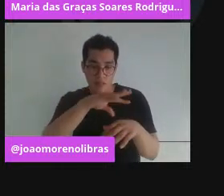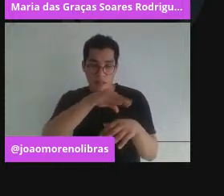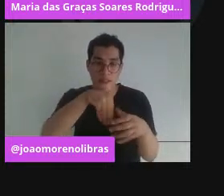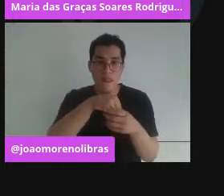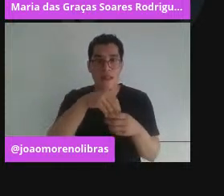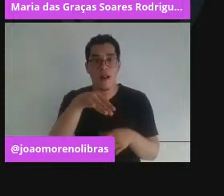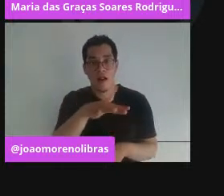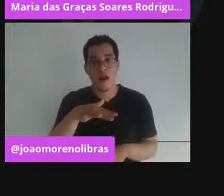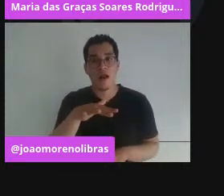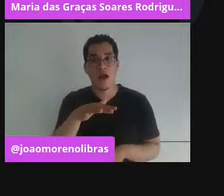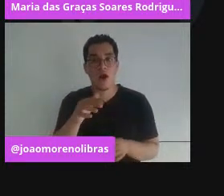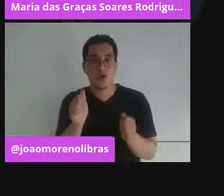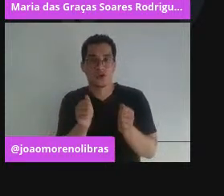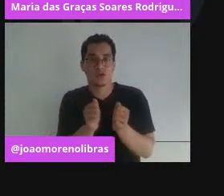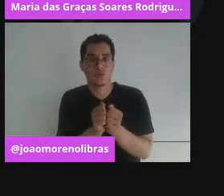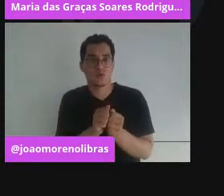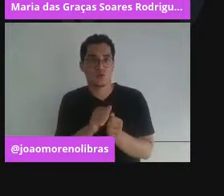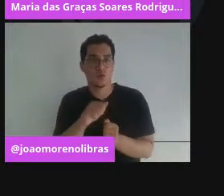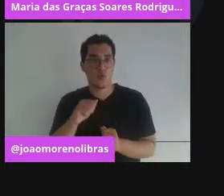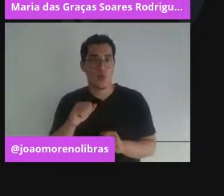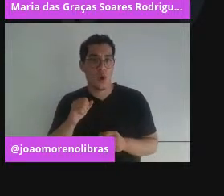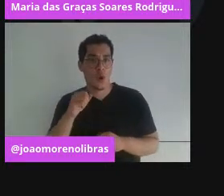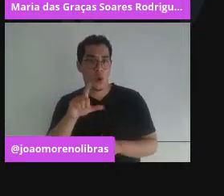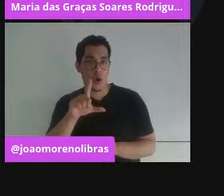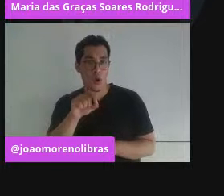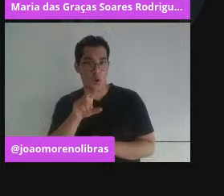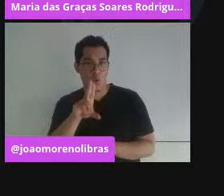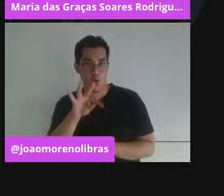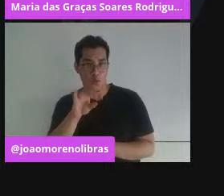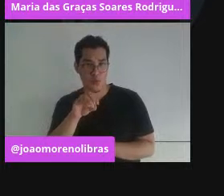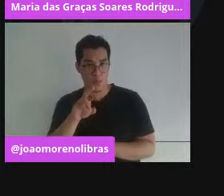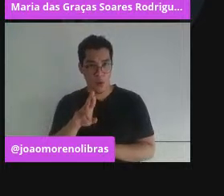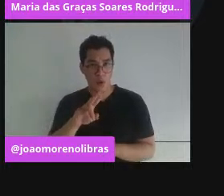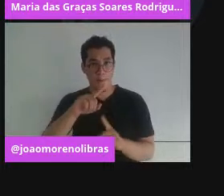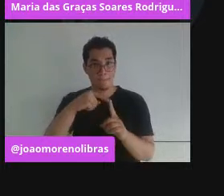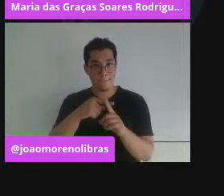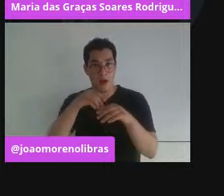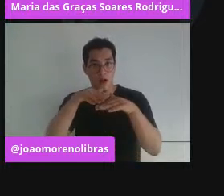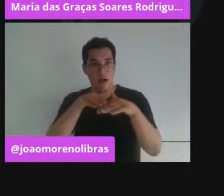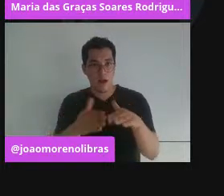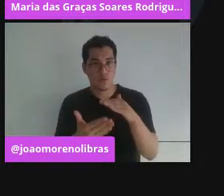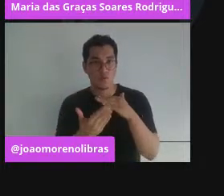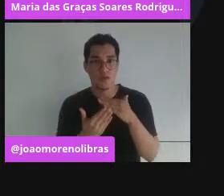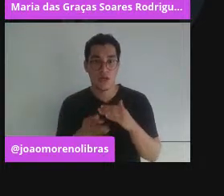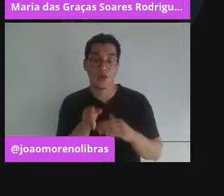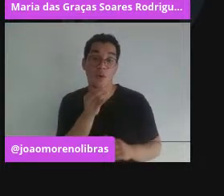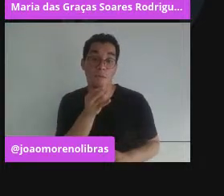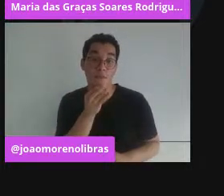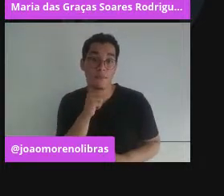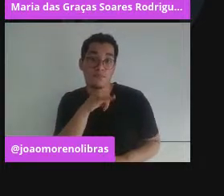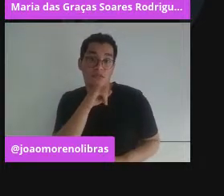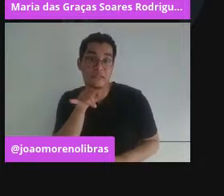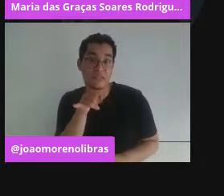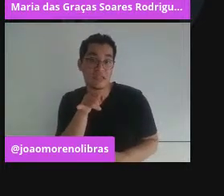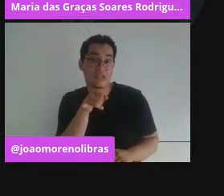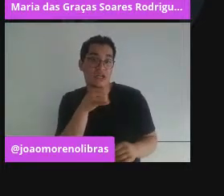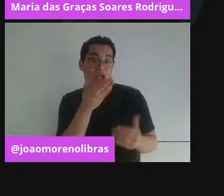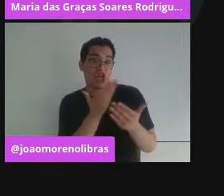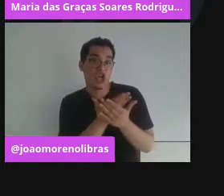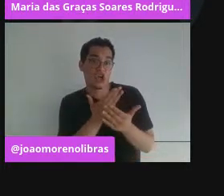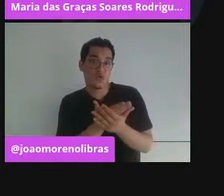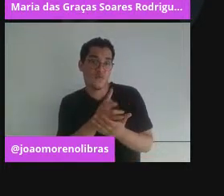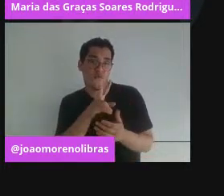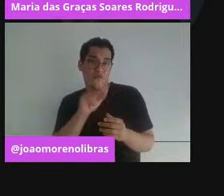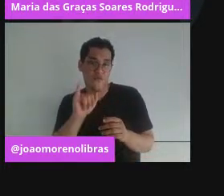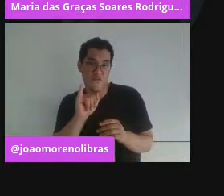e estudando, não iriam ter tempo para serem torturadas, fecho aspas. Se fosse uma interação presencial,